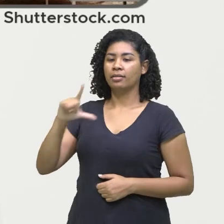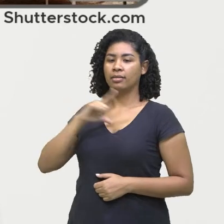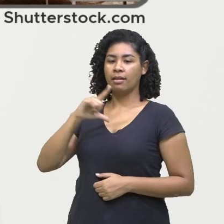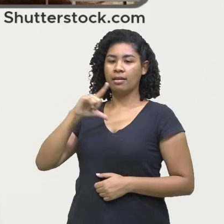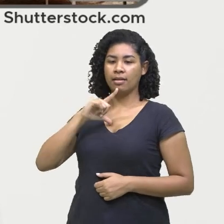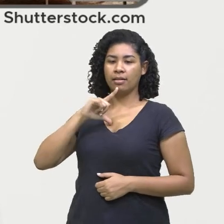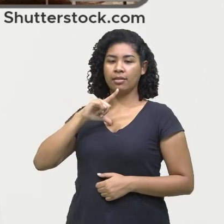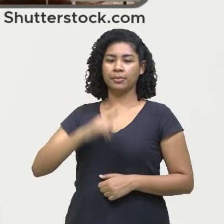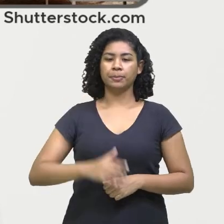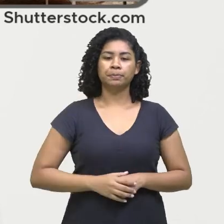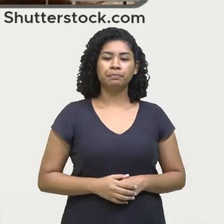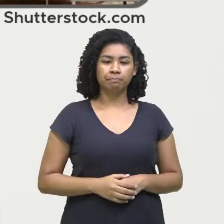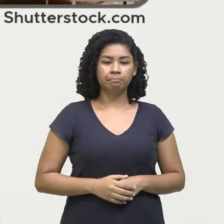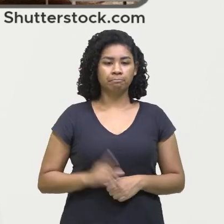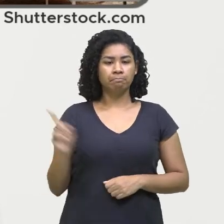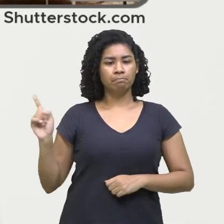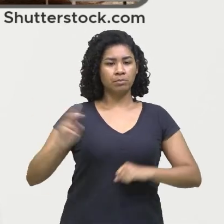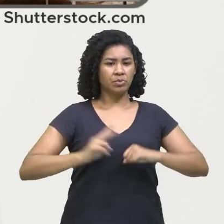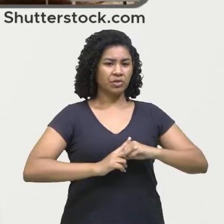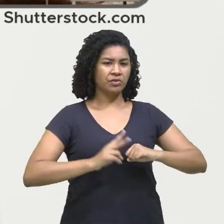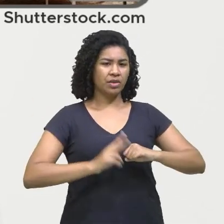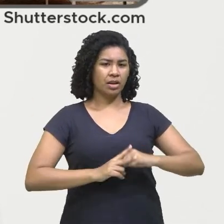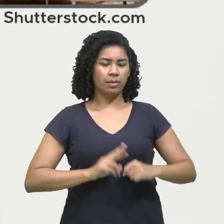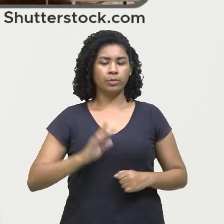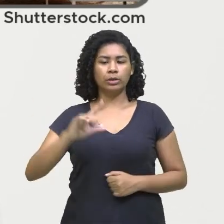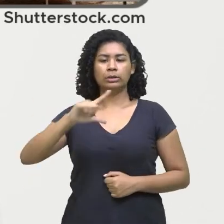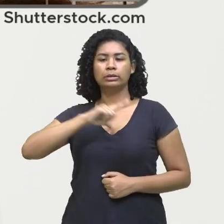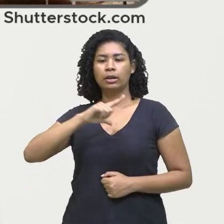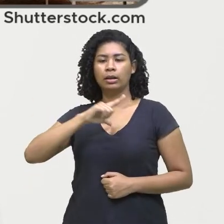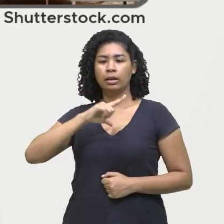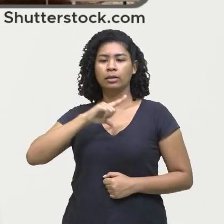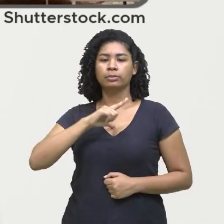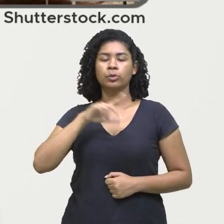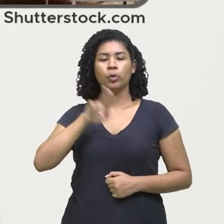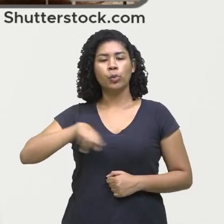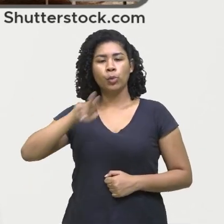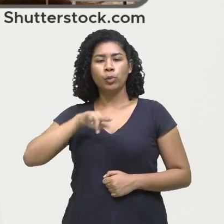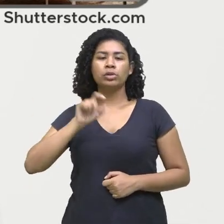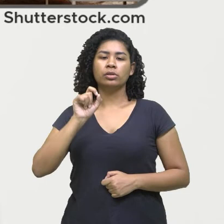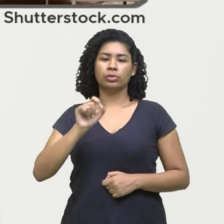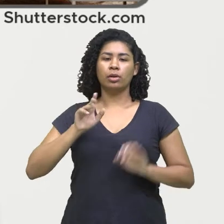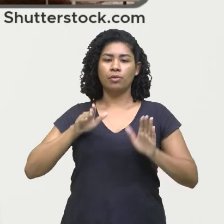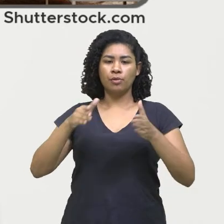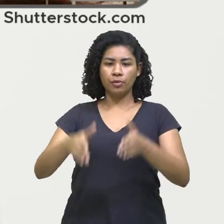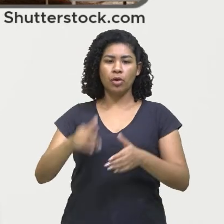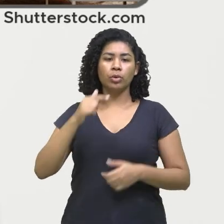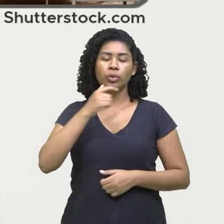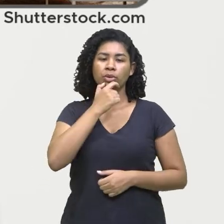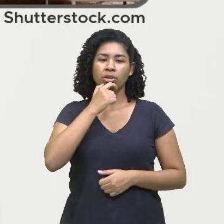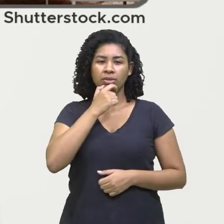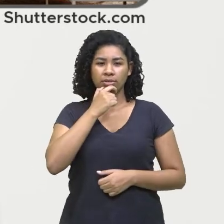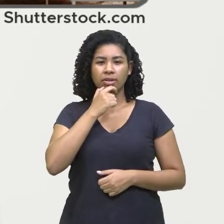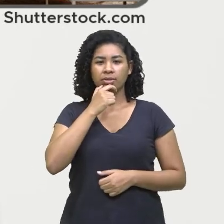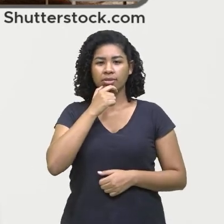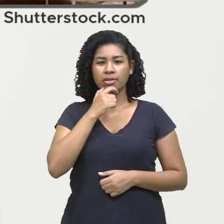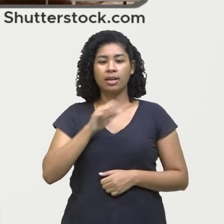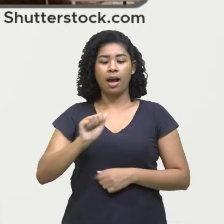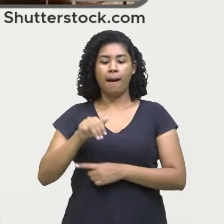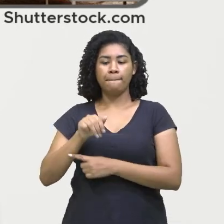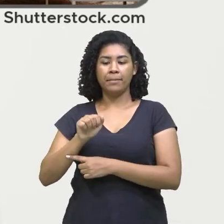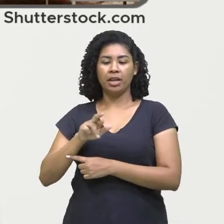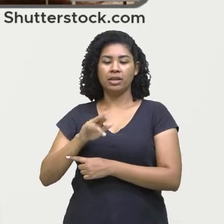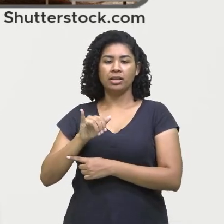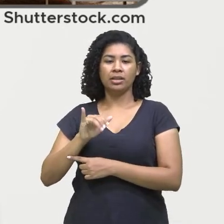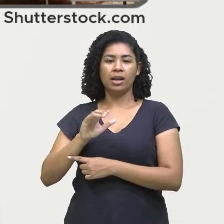esse verbo ter, dessa forma, a gente utiliza no inglês americano, tudo bem?